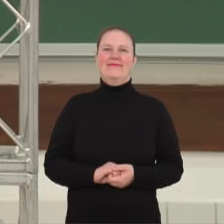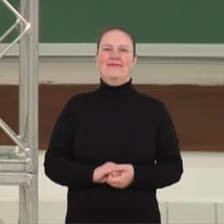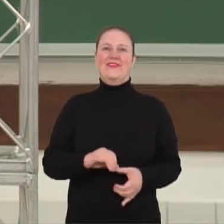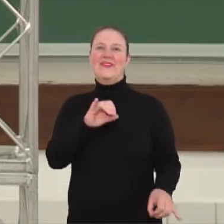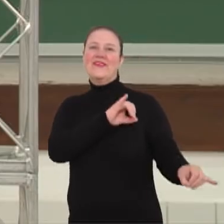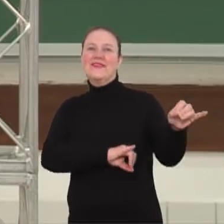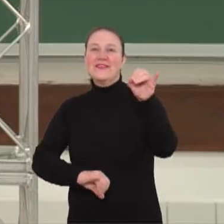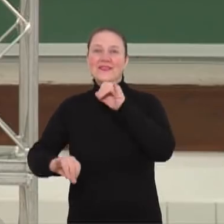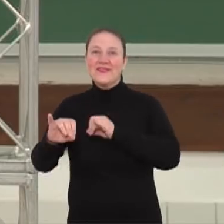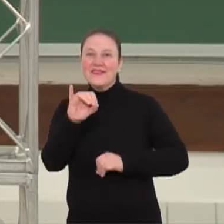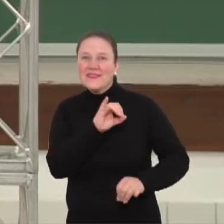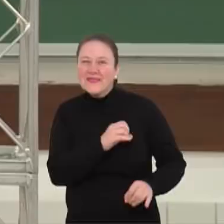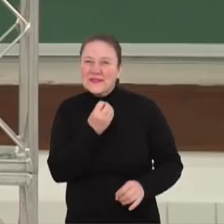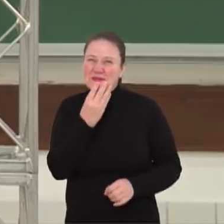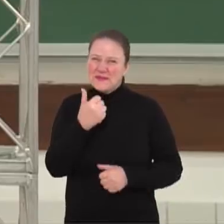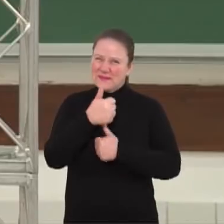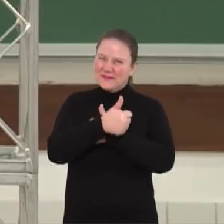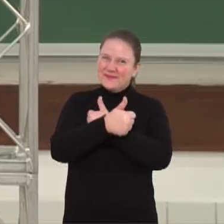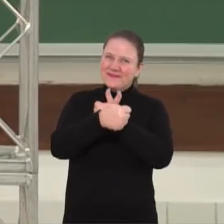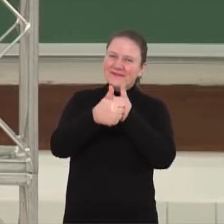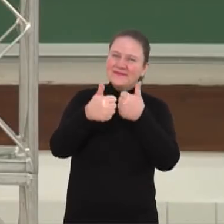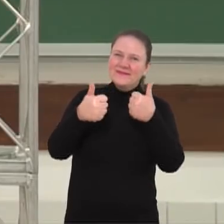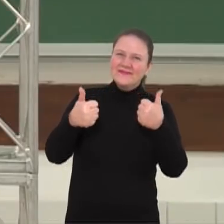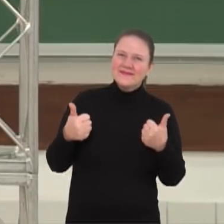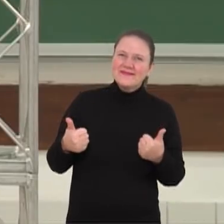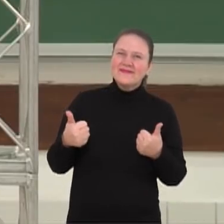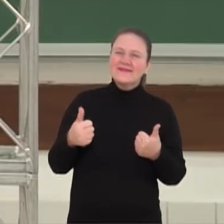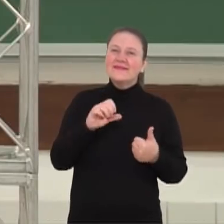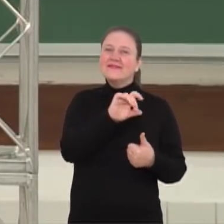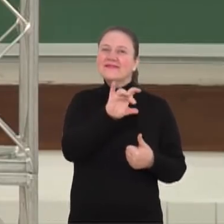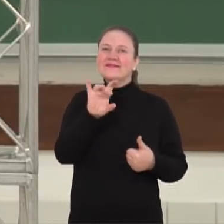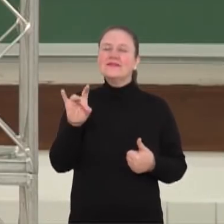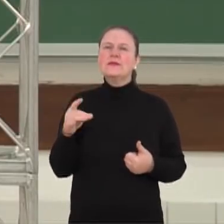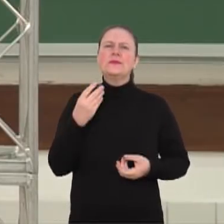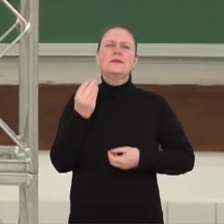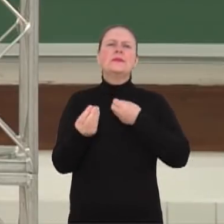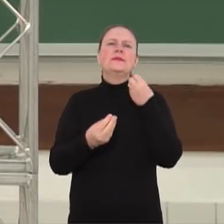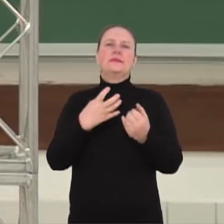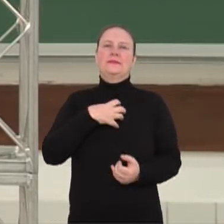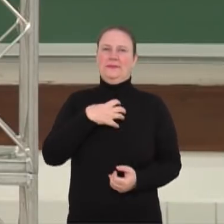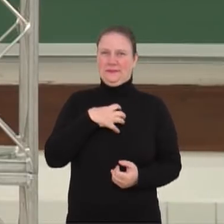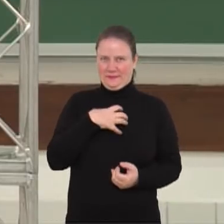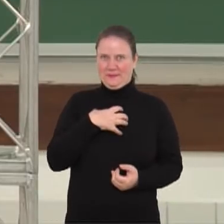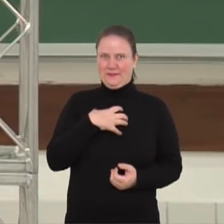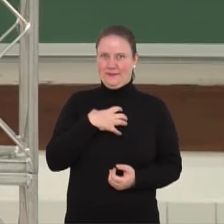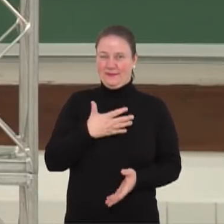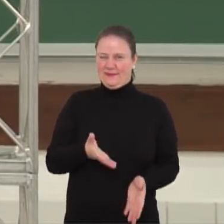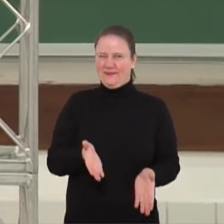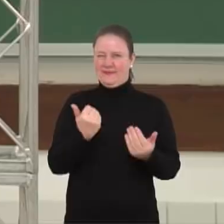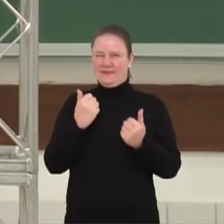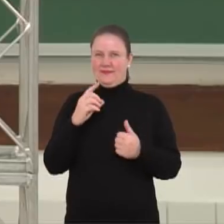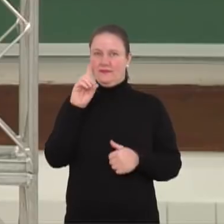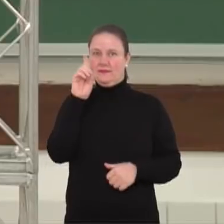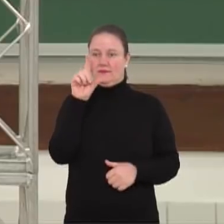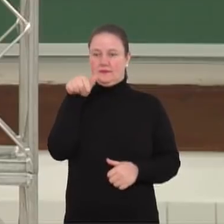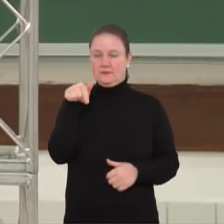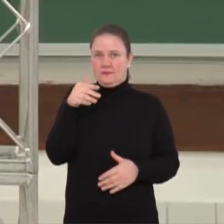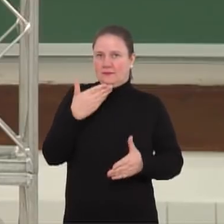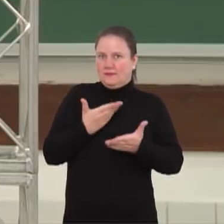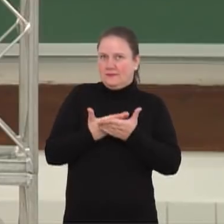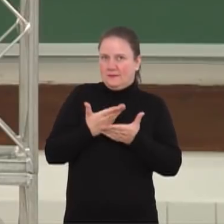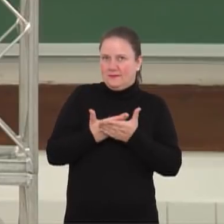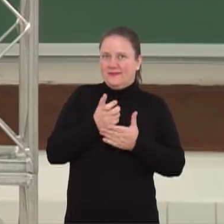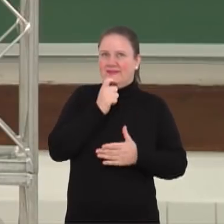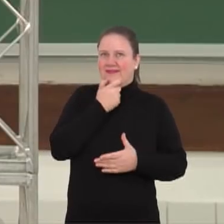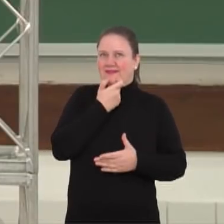E aí, galera? Hello, how are you? Tudo bem com vocês? Como é que vocês estão? Vamos para a nossa 17ª aula?